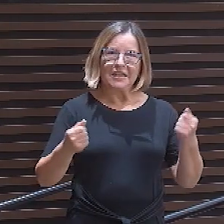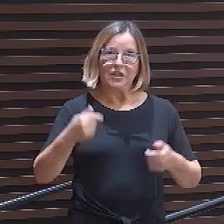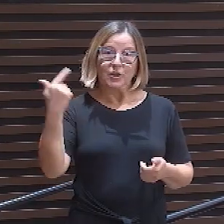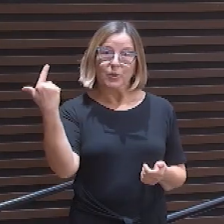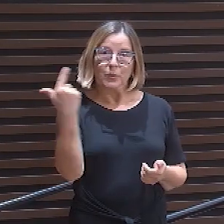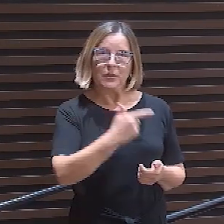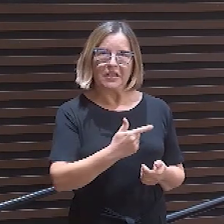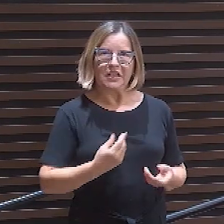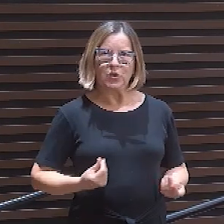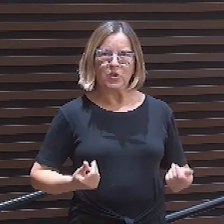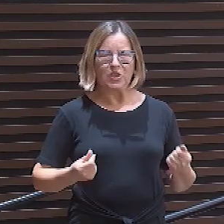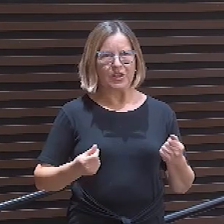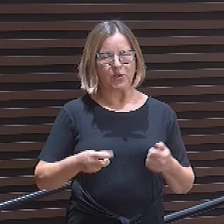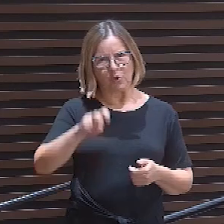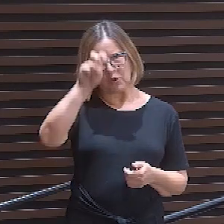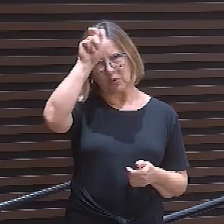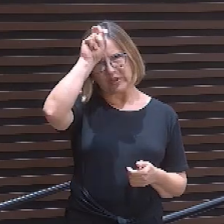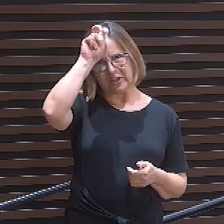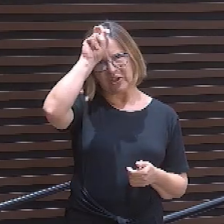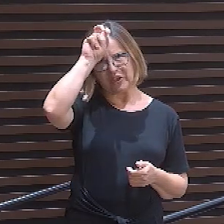Imagina